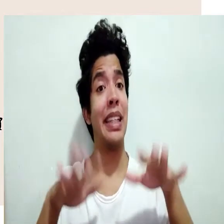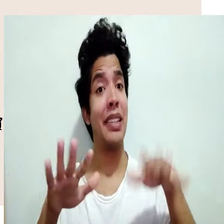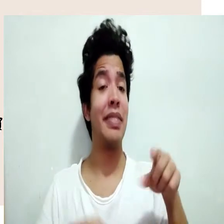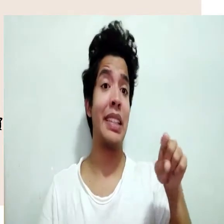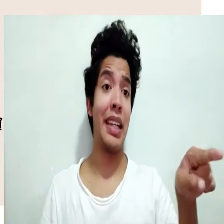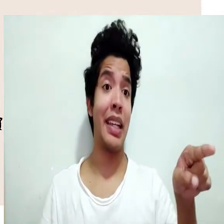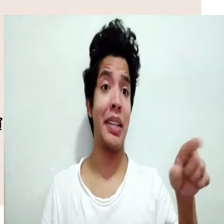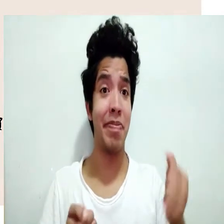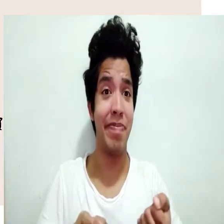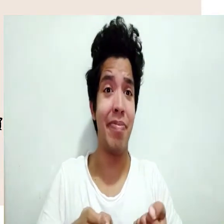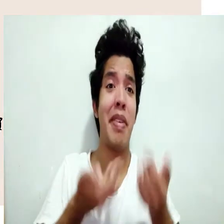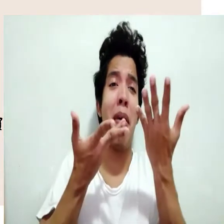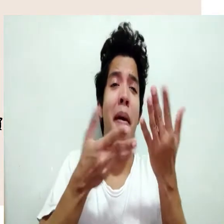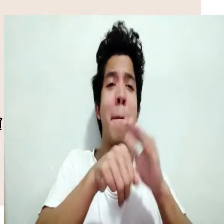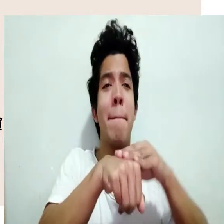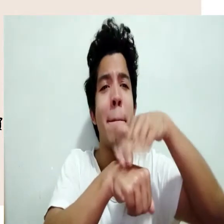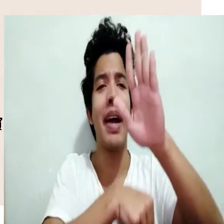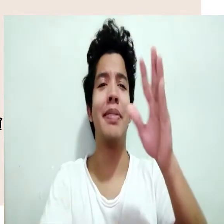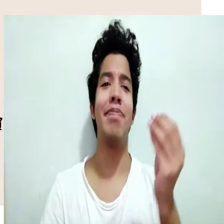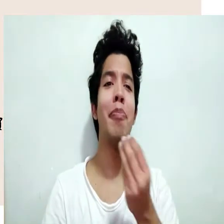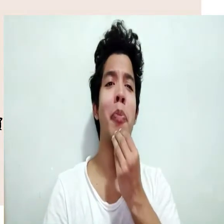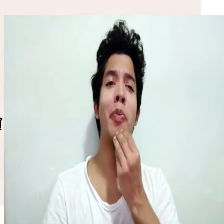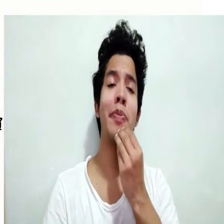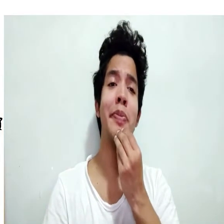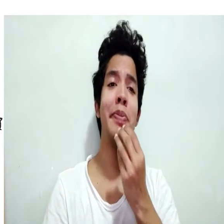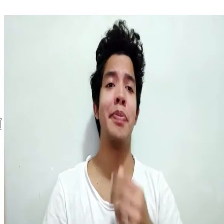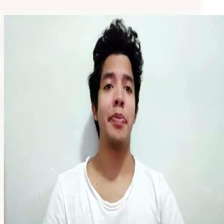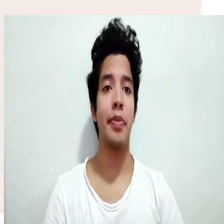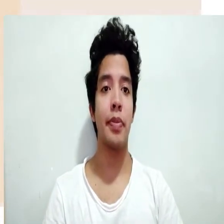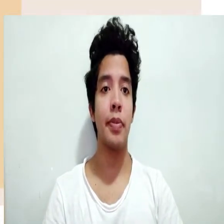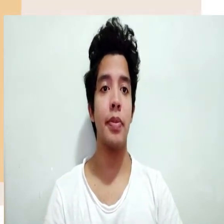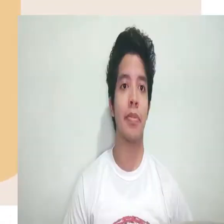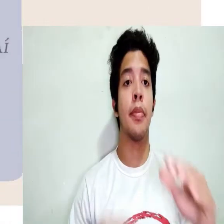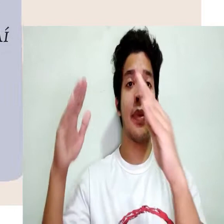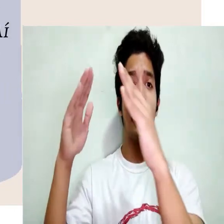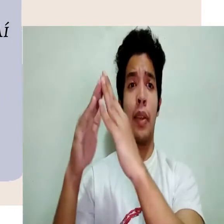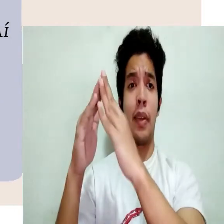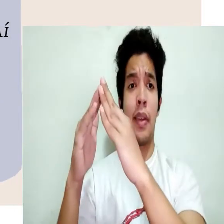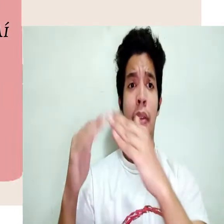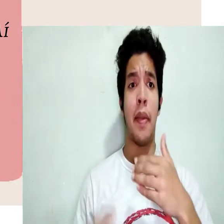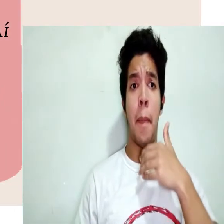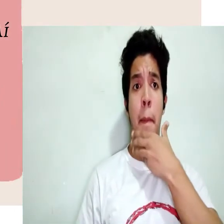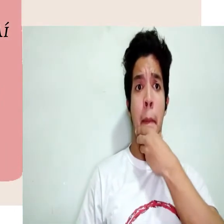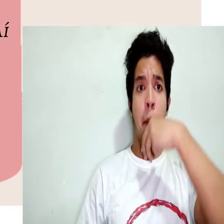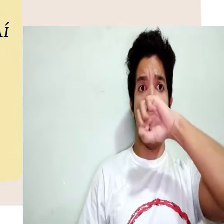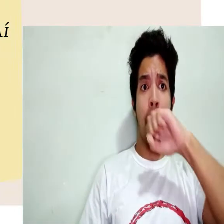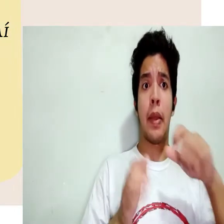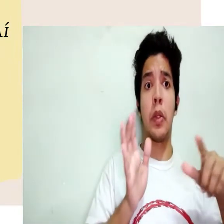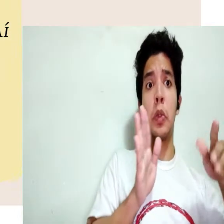como a gente tá conversando agora com mais calma, talvez ela fosse mais aberta com a gente. Meu pai chegou mais cedo do serviço. Ele é